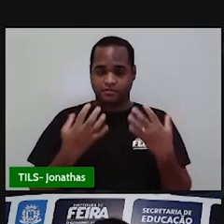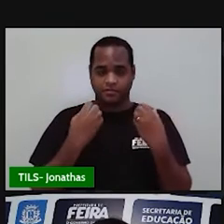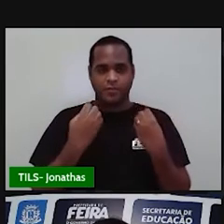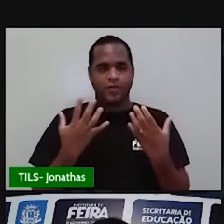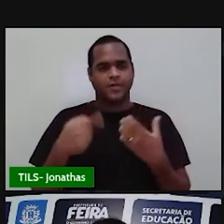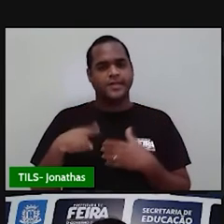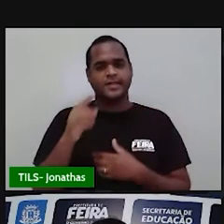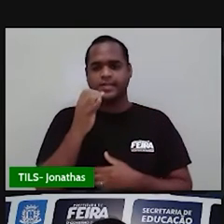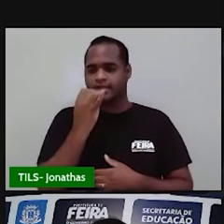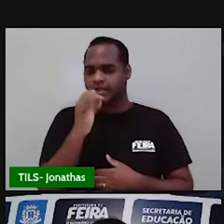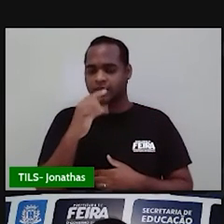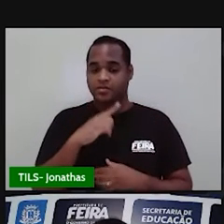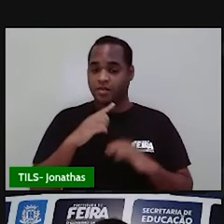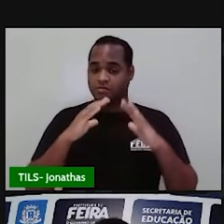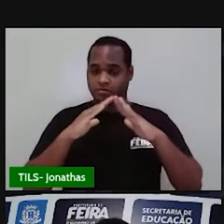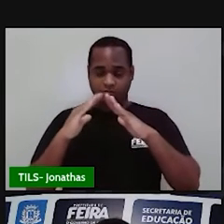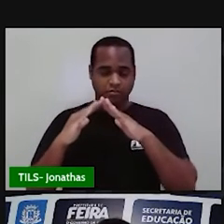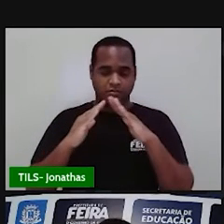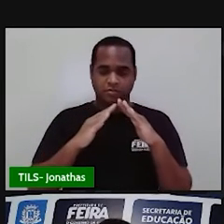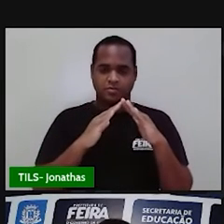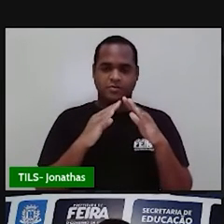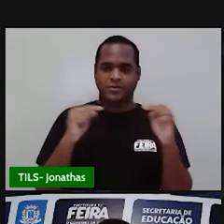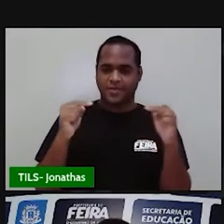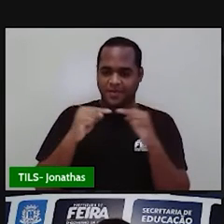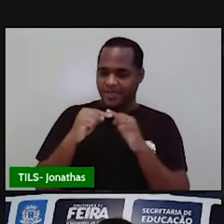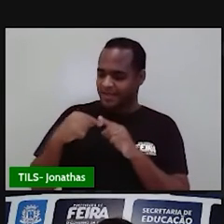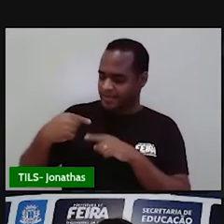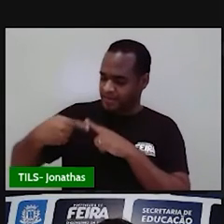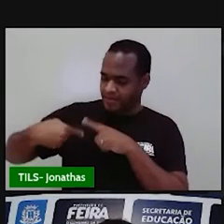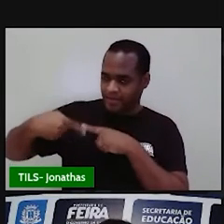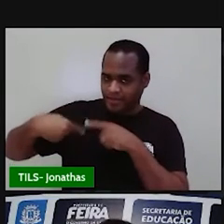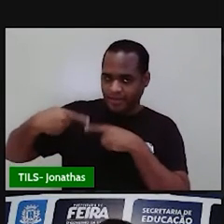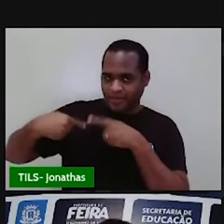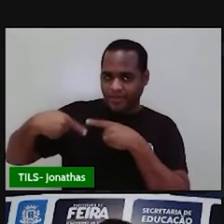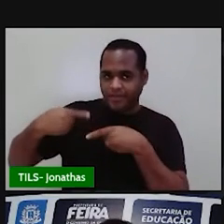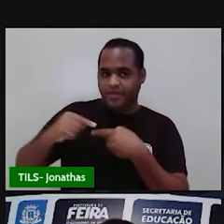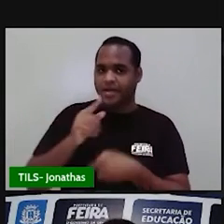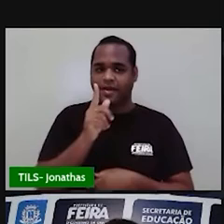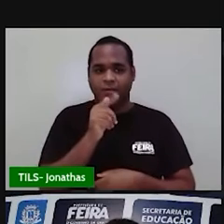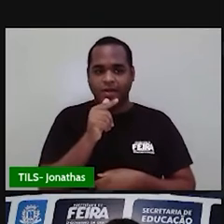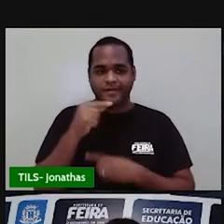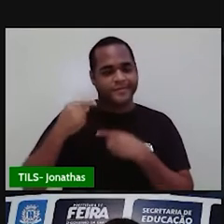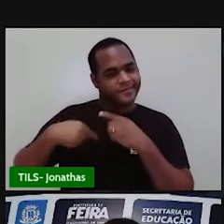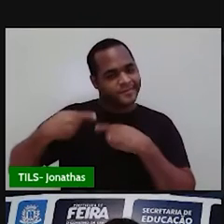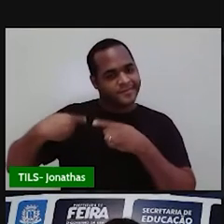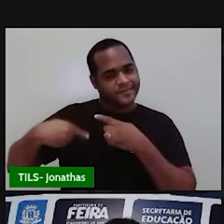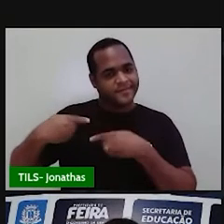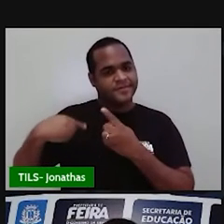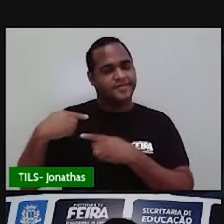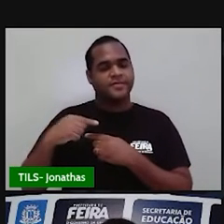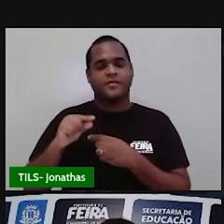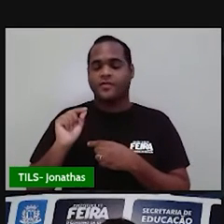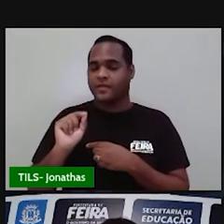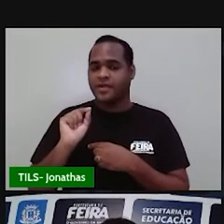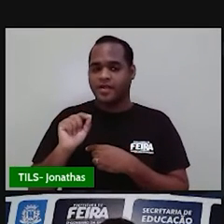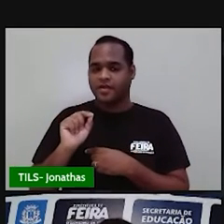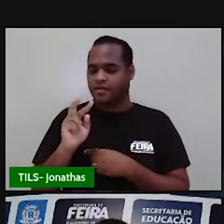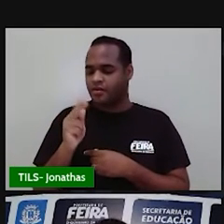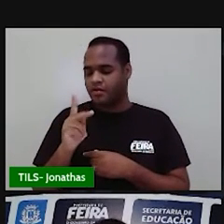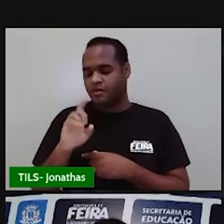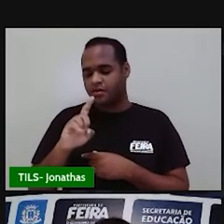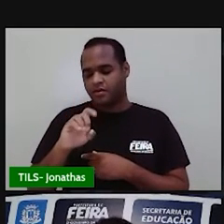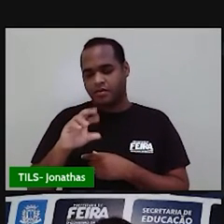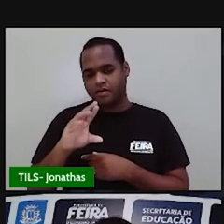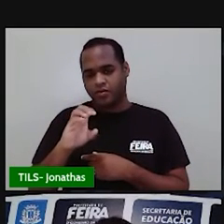essa energia que chega em nossas casas é produzida nas usinas hidrelétricas. Hidrelétricas é